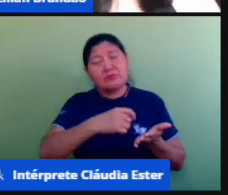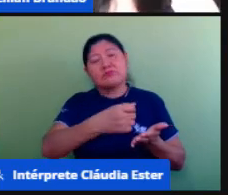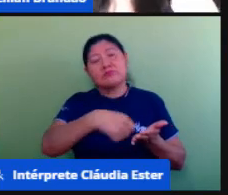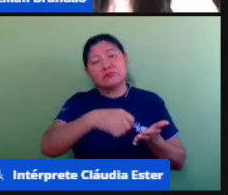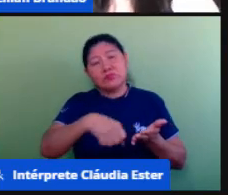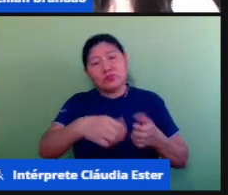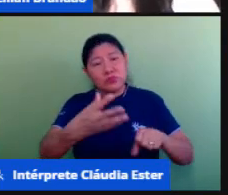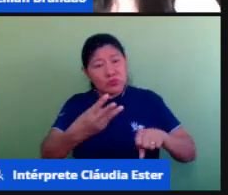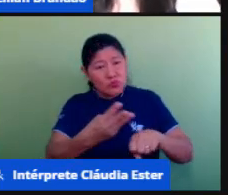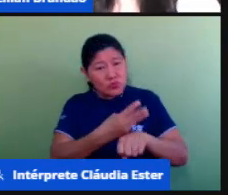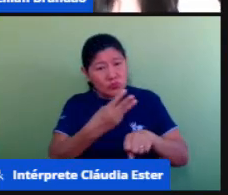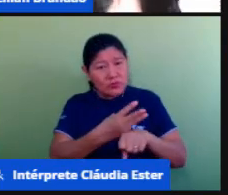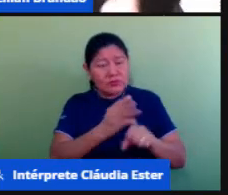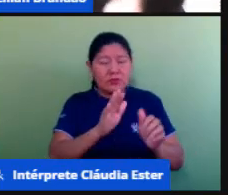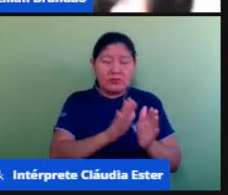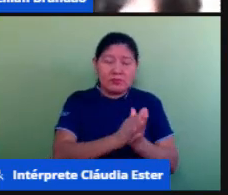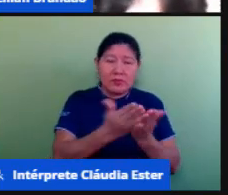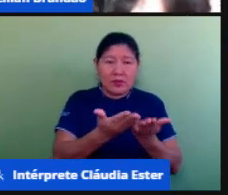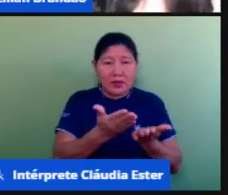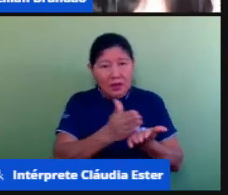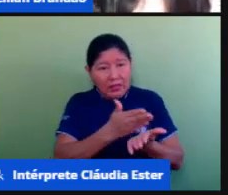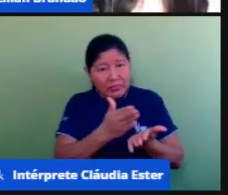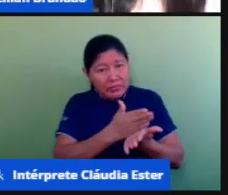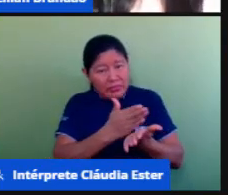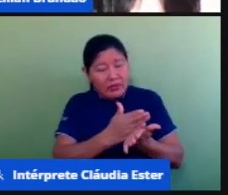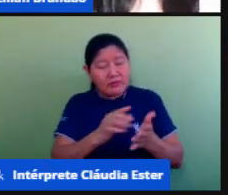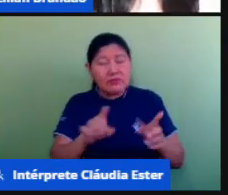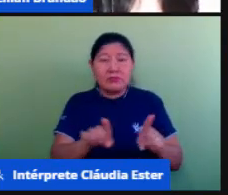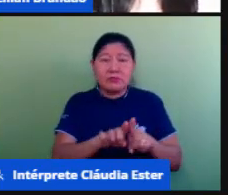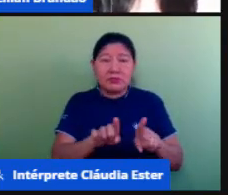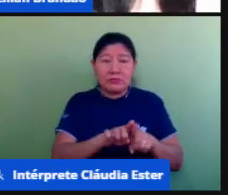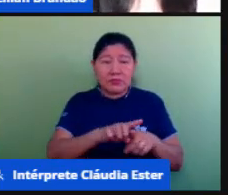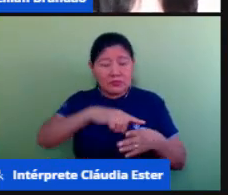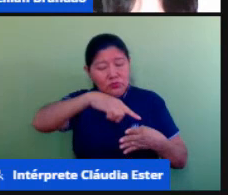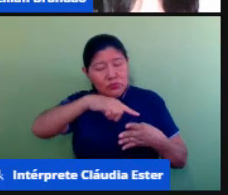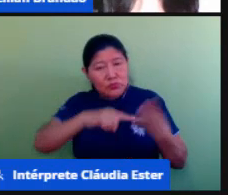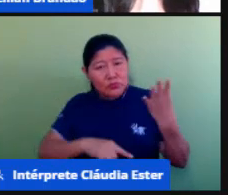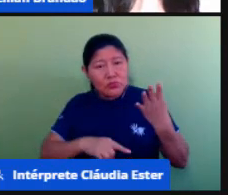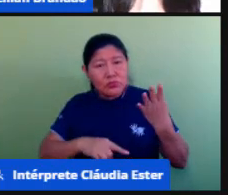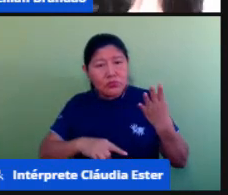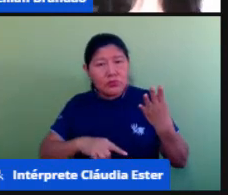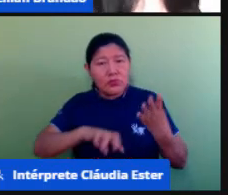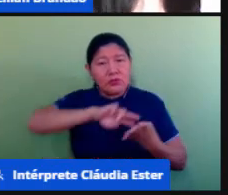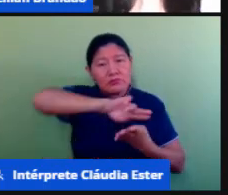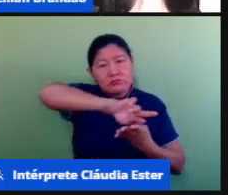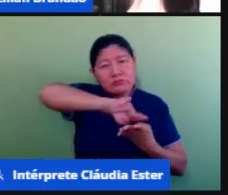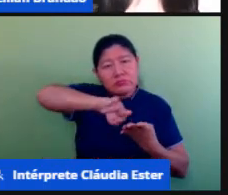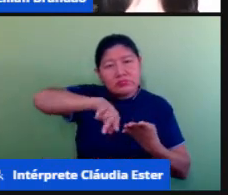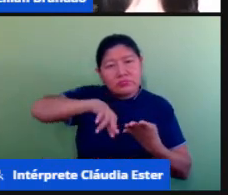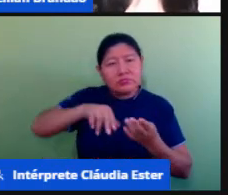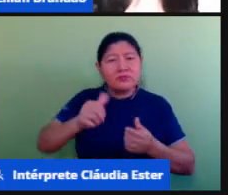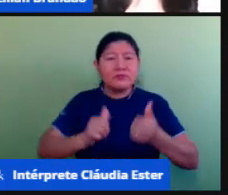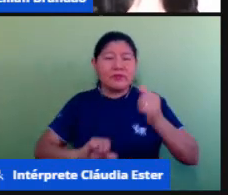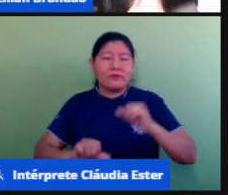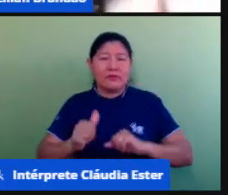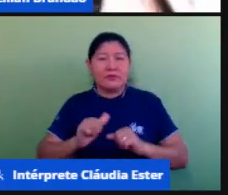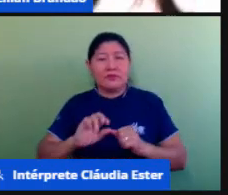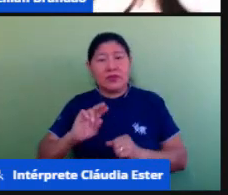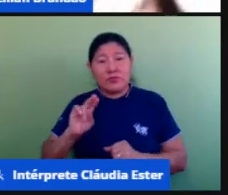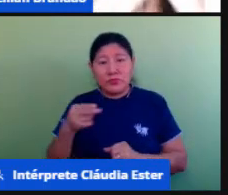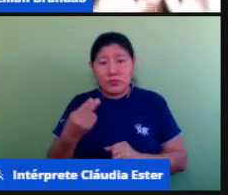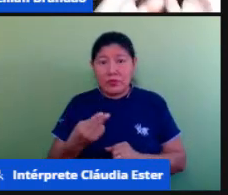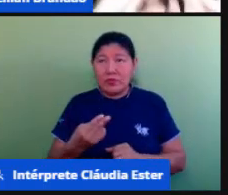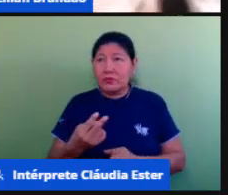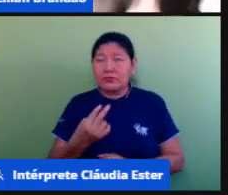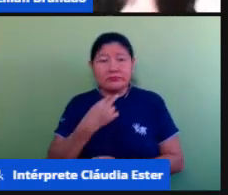WhatsApp e o caderno de atividades, e principalmente, gente, algo que a gente, assim, não pode deixar de esquecer, sabe? Não pode